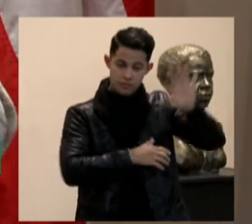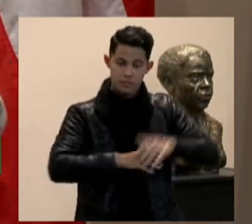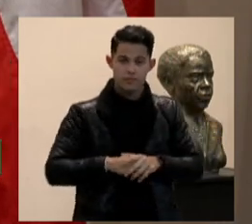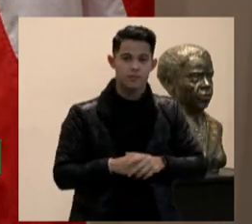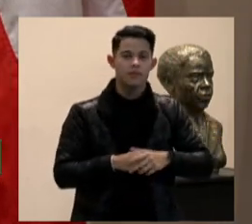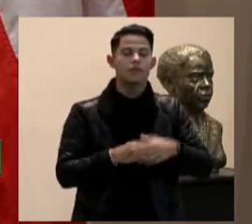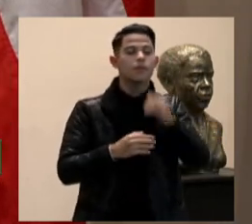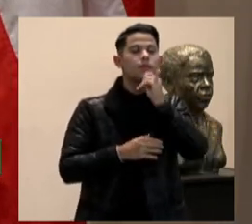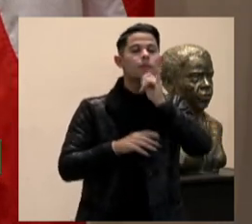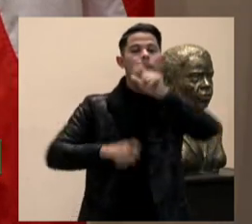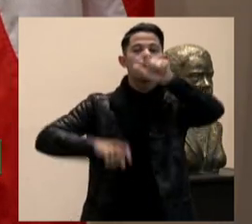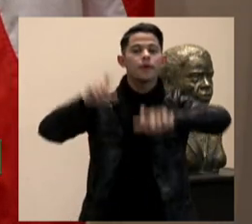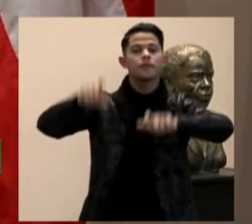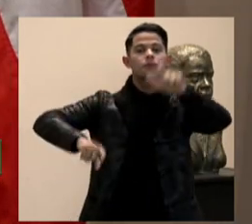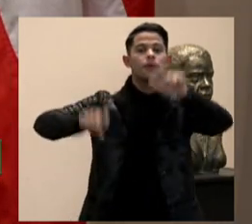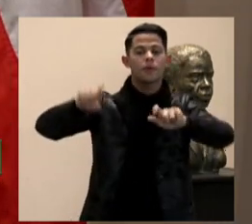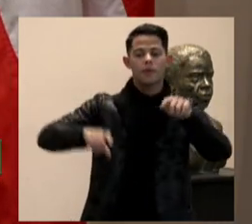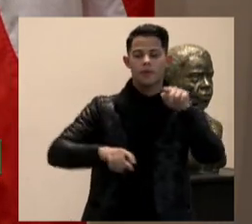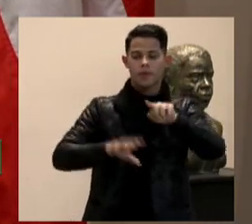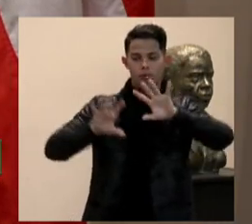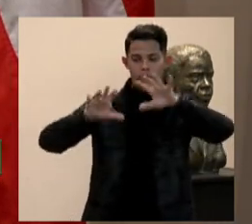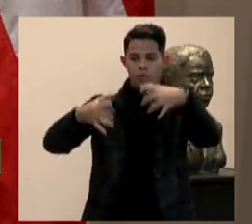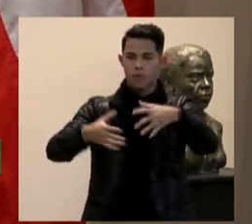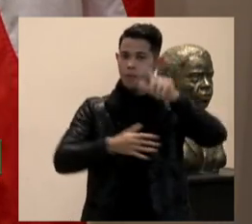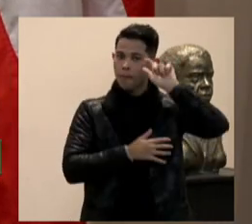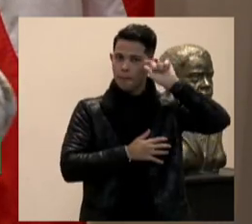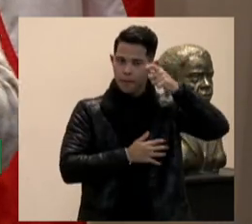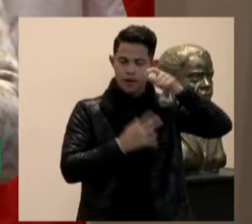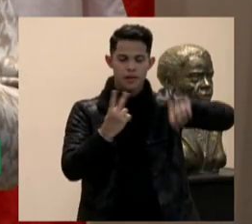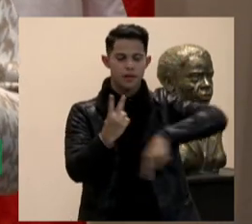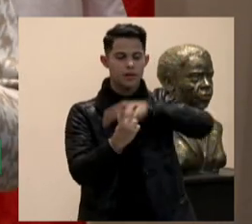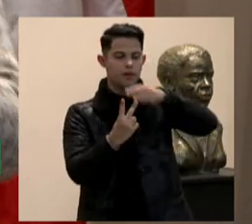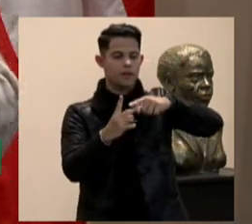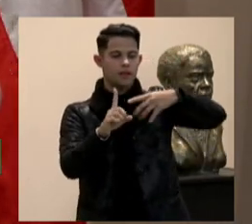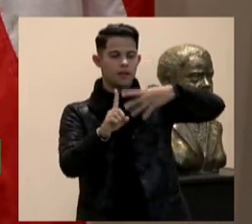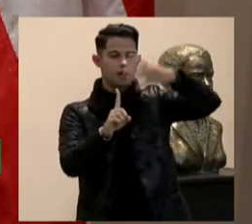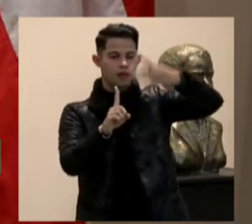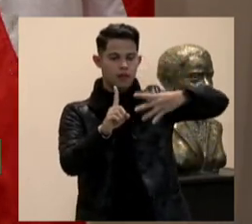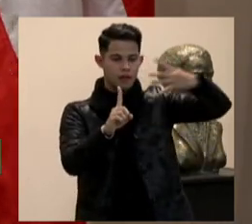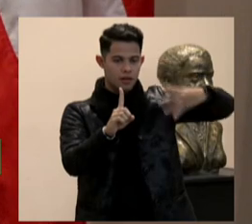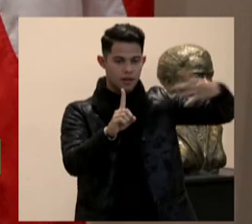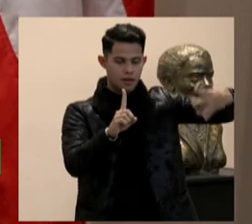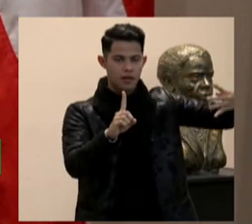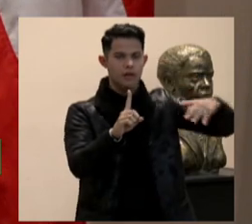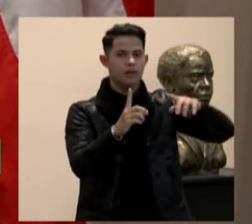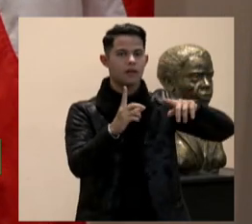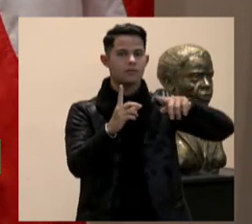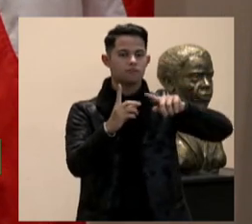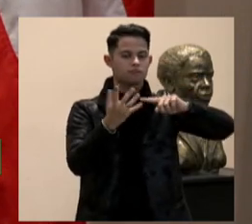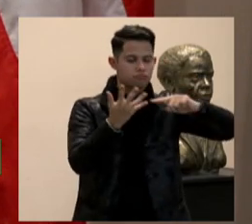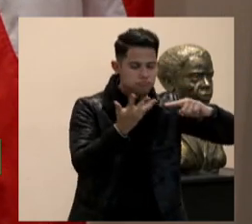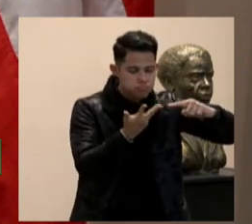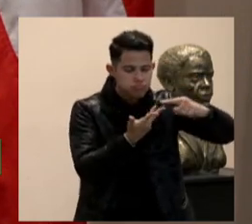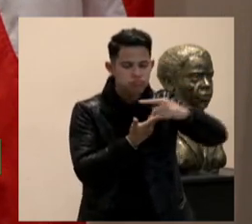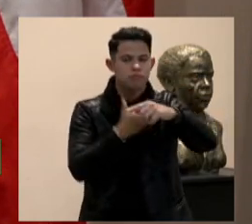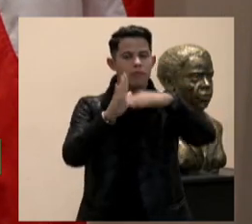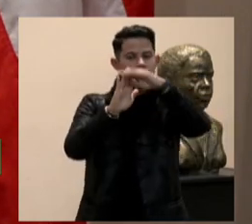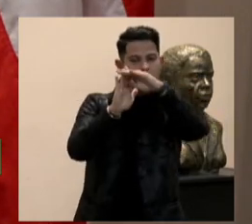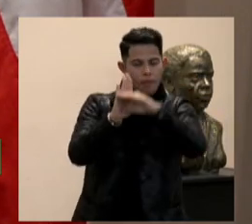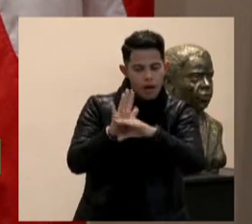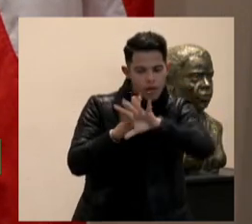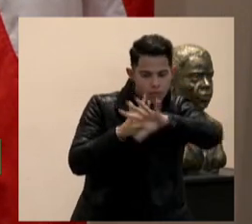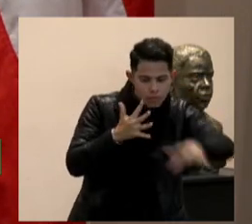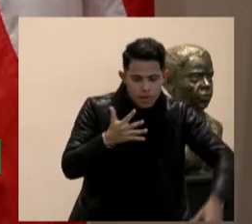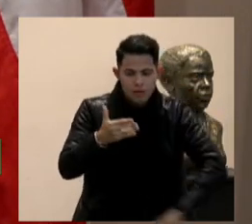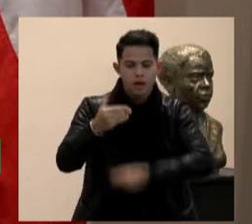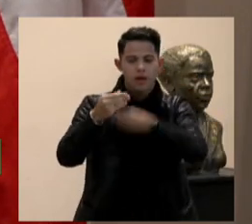pessoas negras, então tem que colocar LGBTQI, PAN+, e toda essa pauta